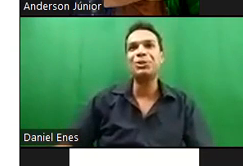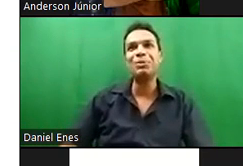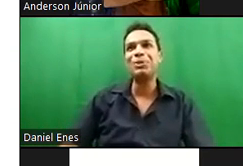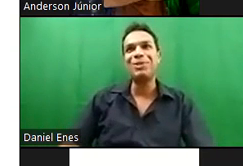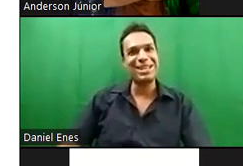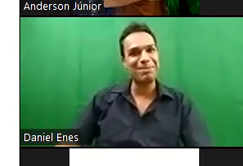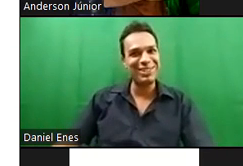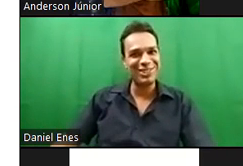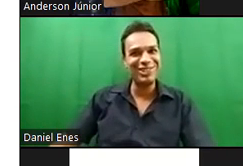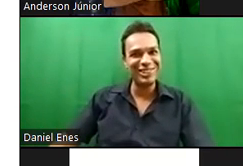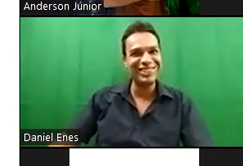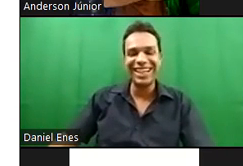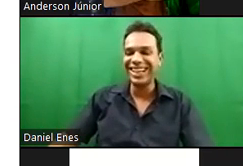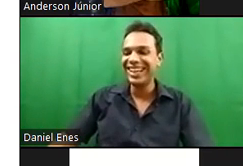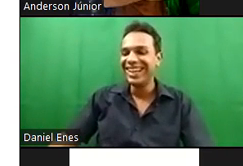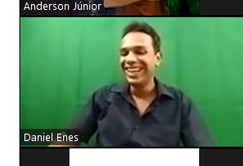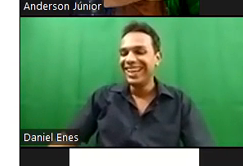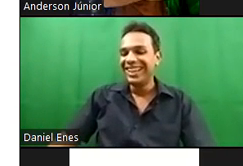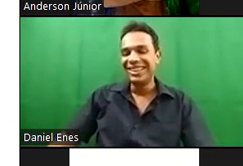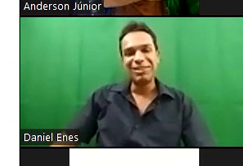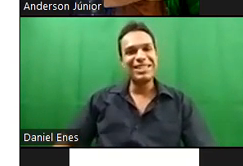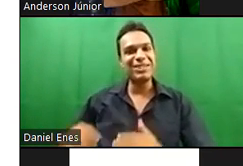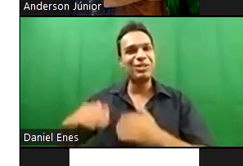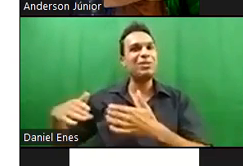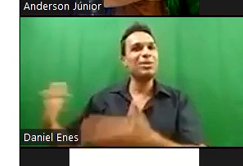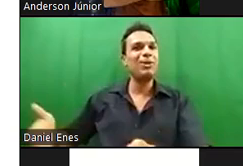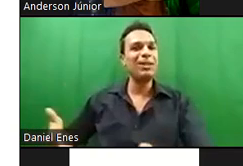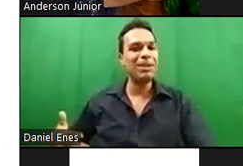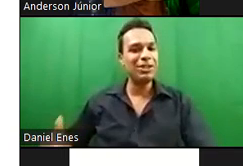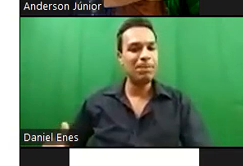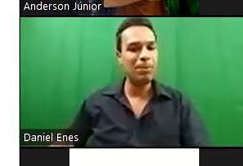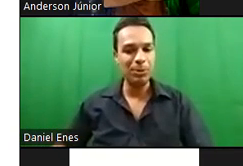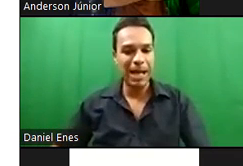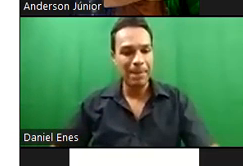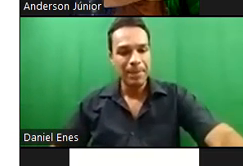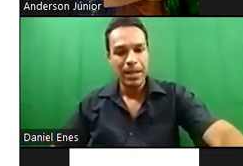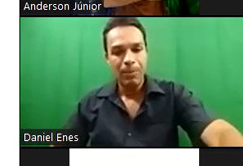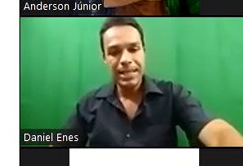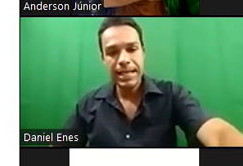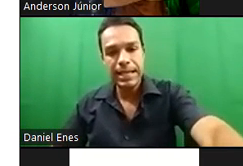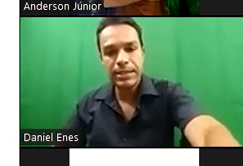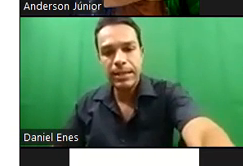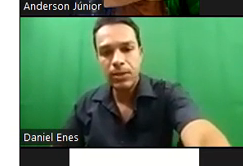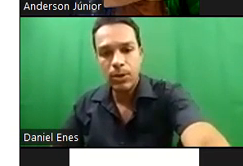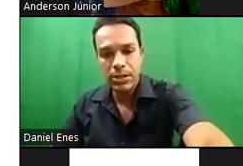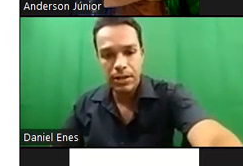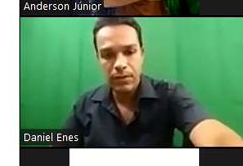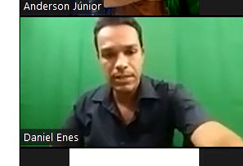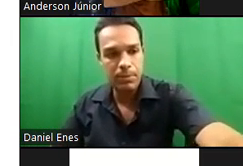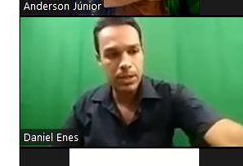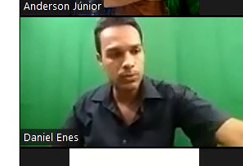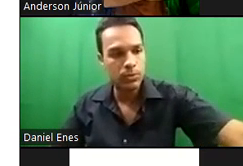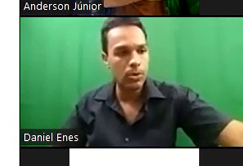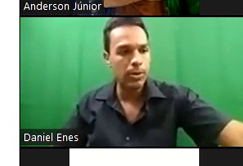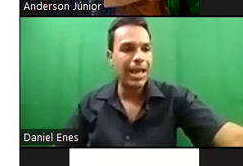Mudinho todo mundo conhece, mas surdo, né? Então, assim, eu tinha que usar o linguajar popular. Mas essa questão, Rogério, que você